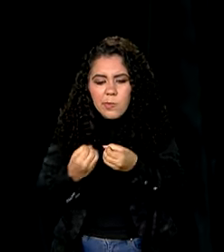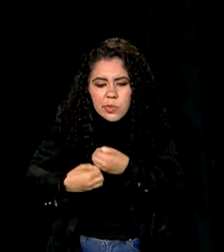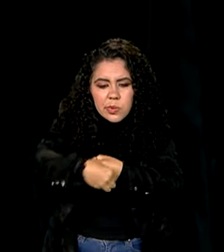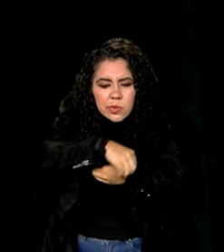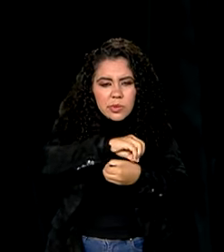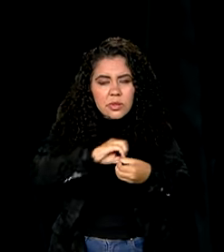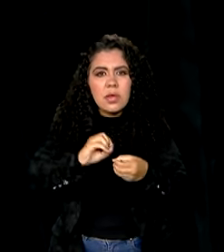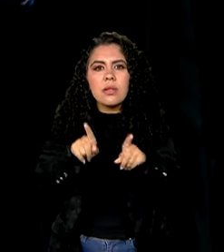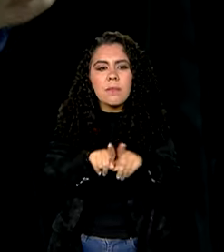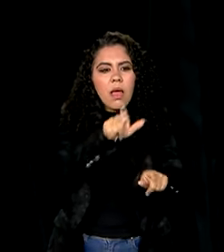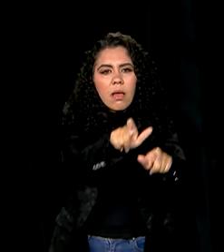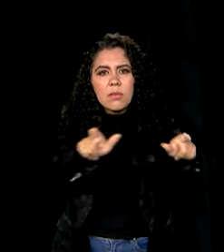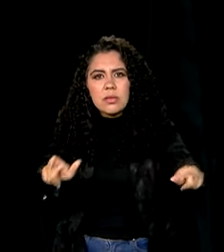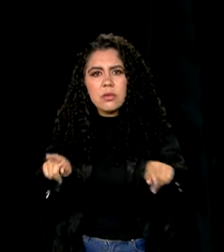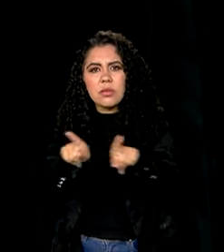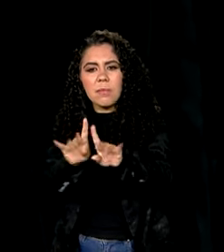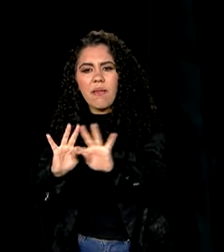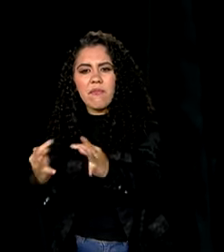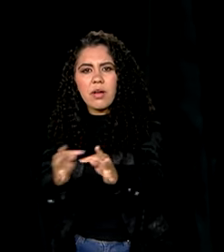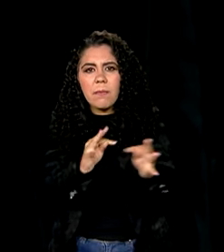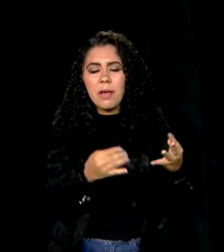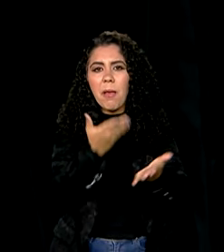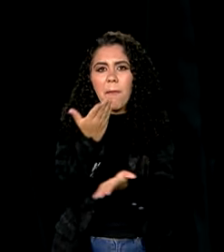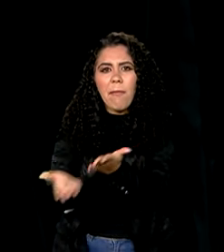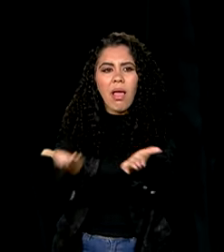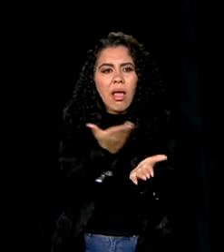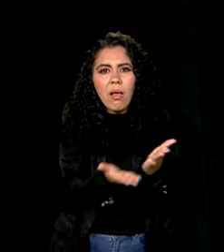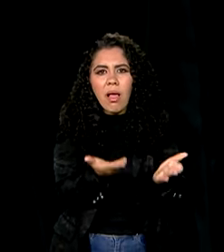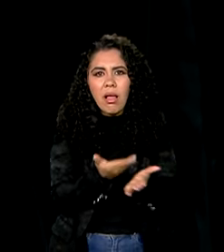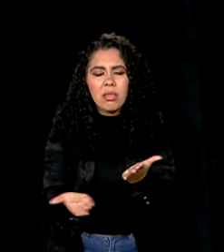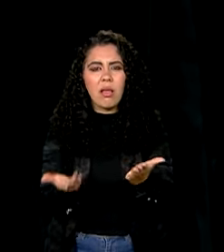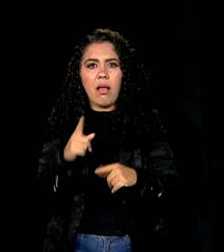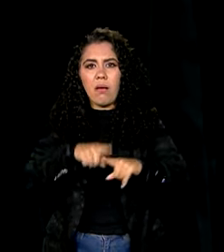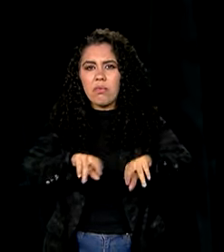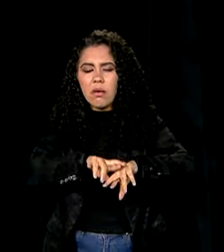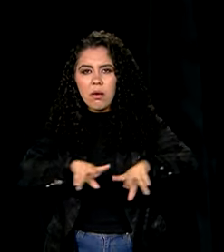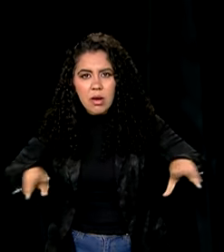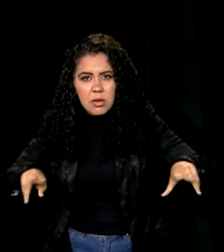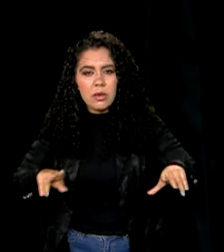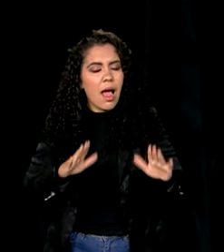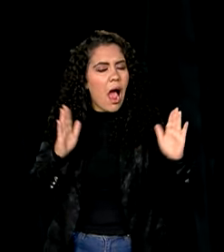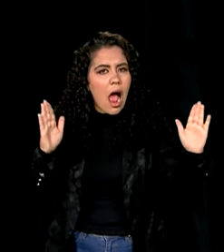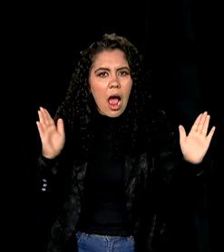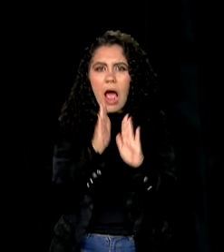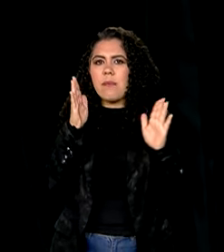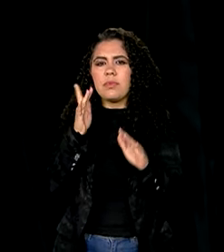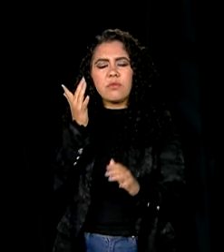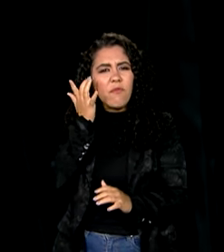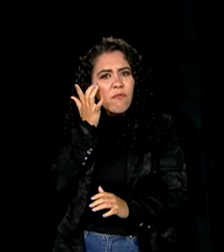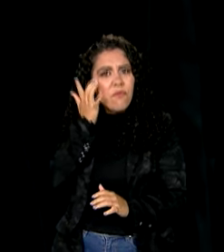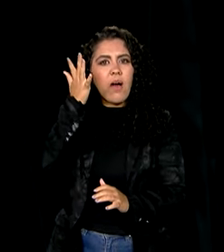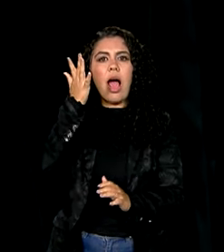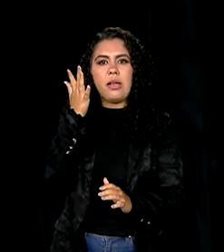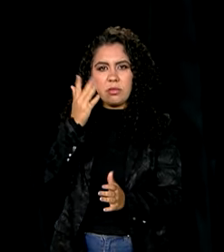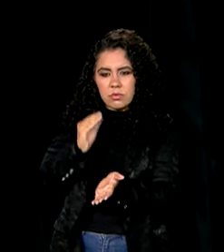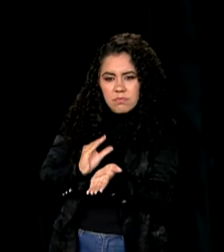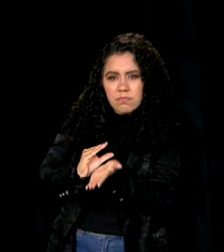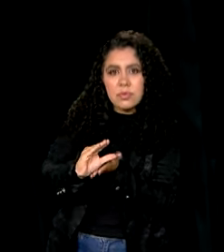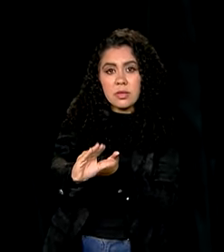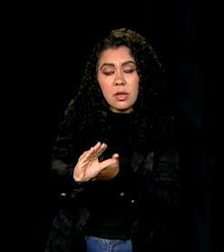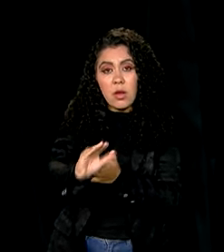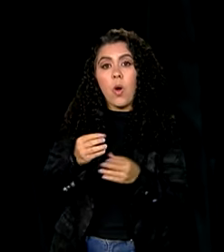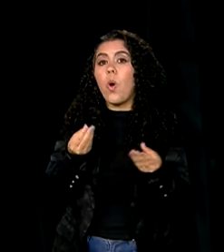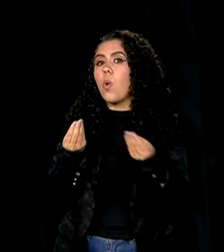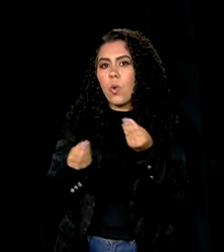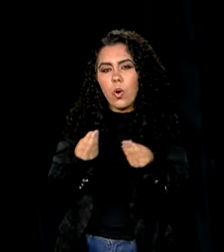pessoas perderam seus objetos. Essas pessoas terão de forma rápida, facilitada via Caixa Econômica